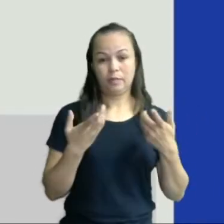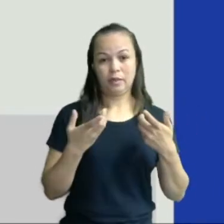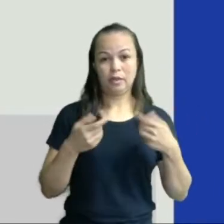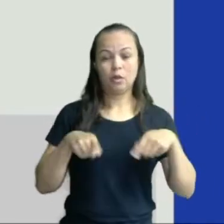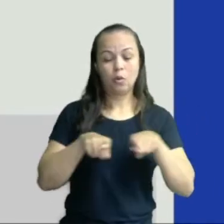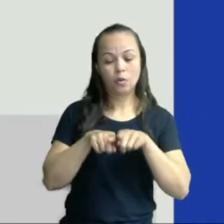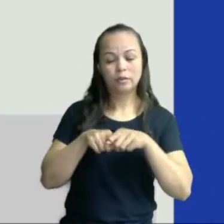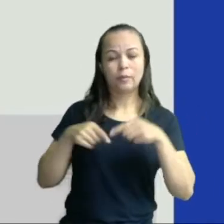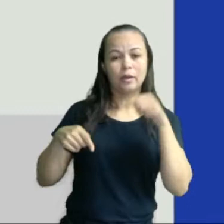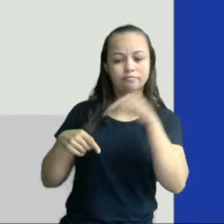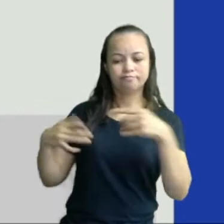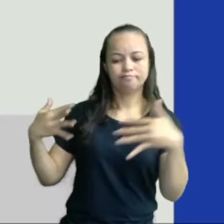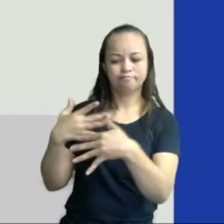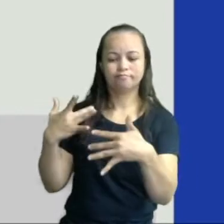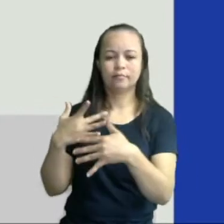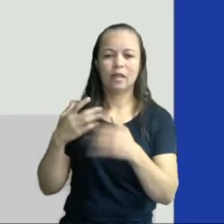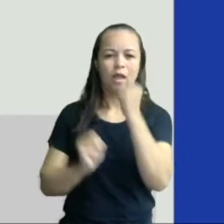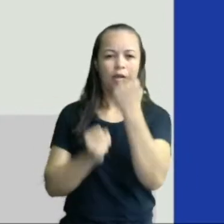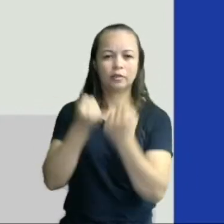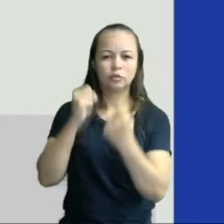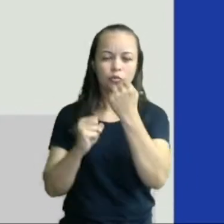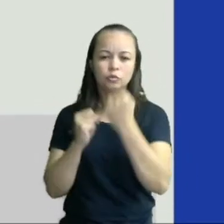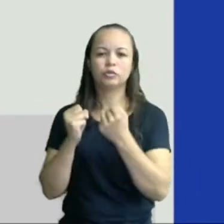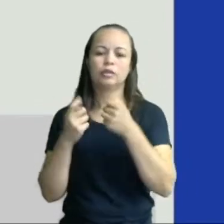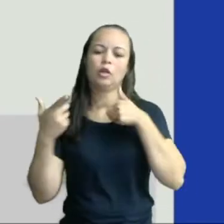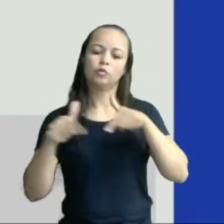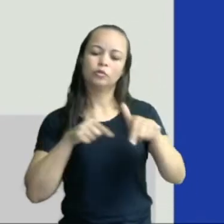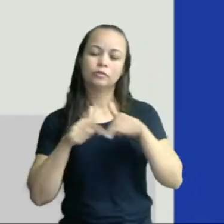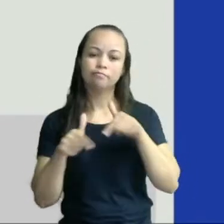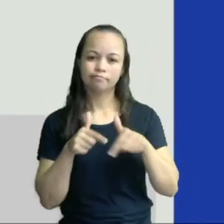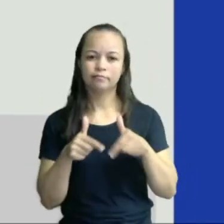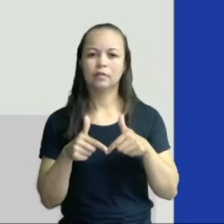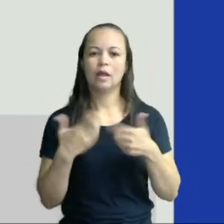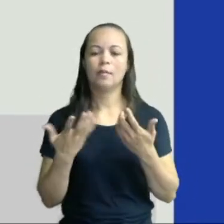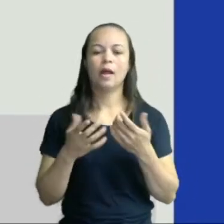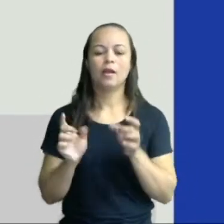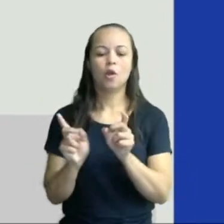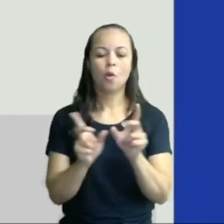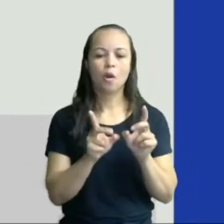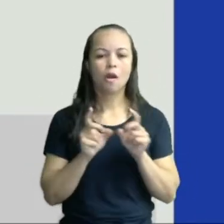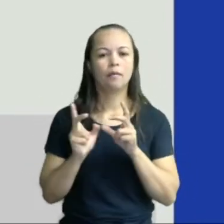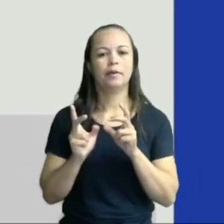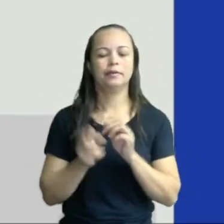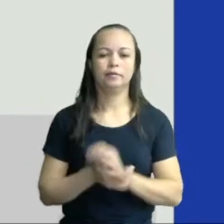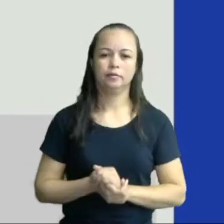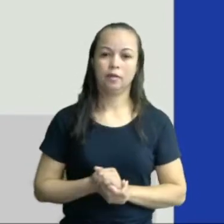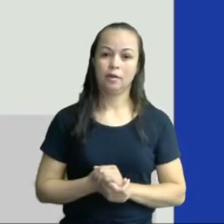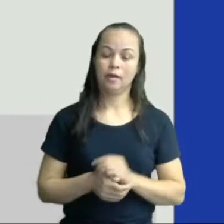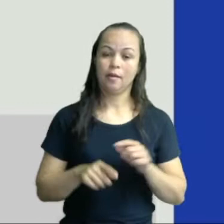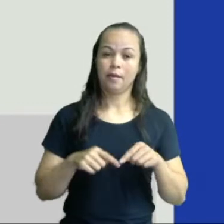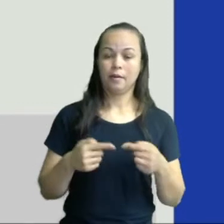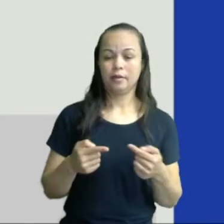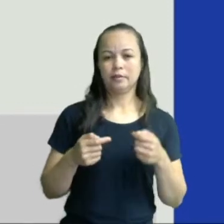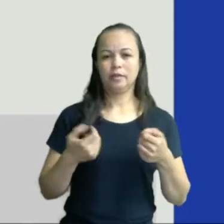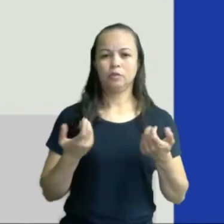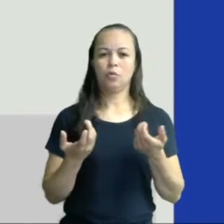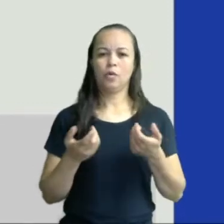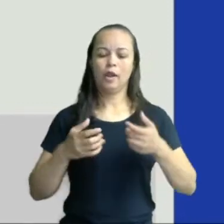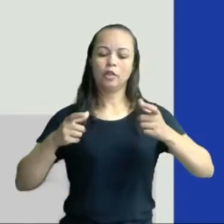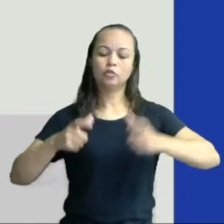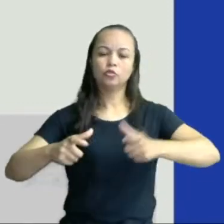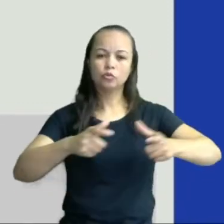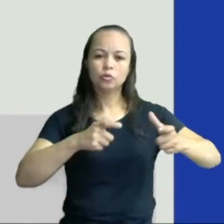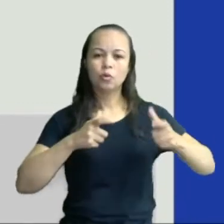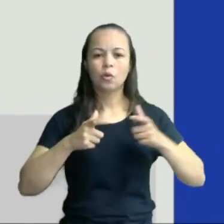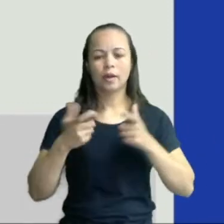a indústria, o comércio e a prestação de serviços. Mesmo sendo realizadas em espaços distintos,